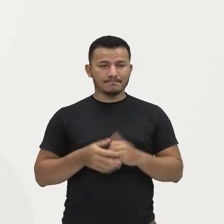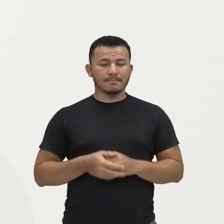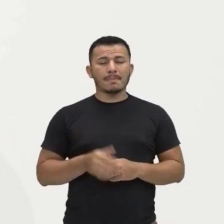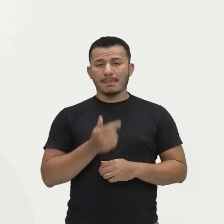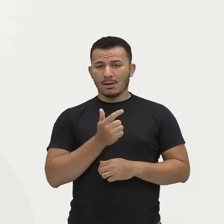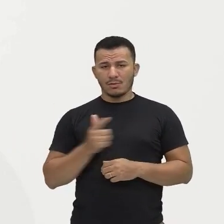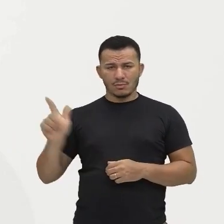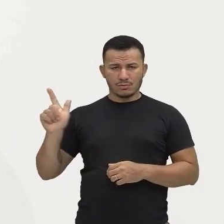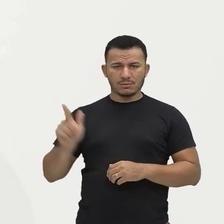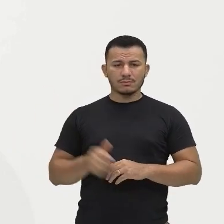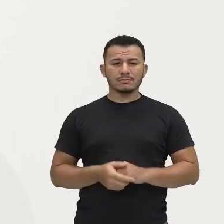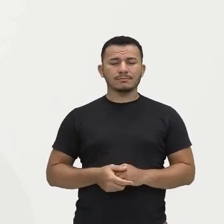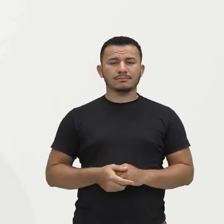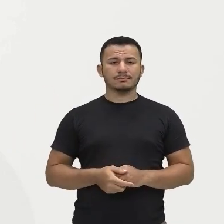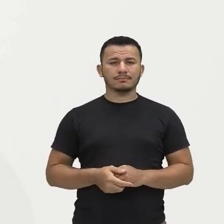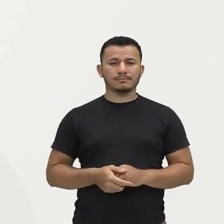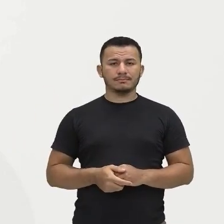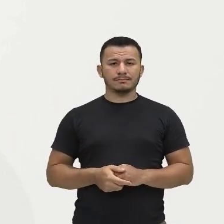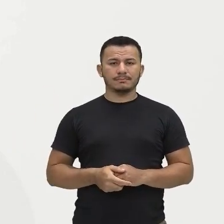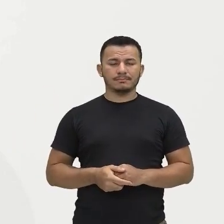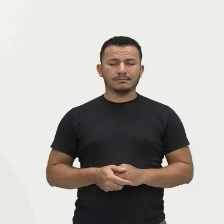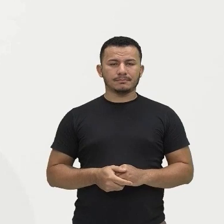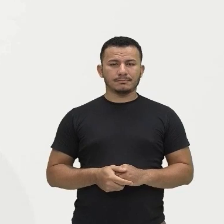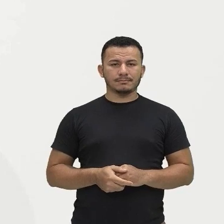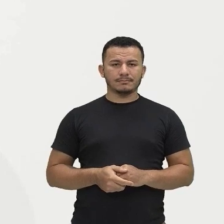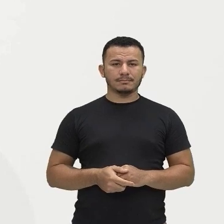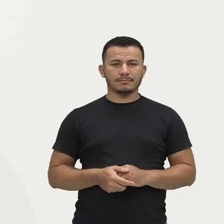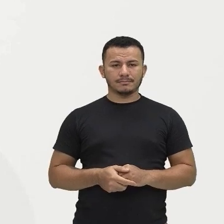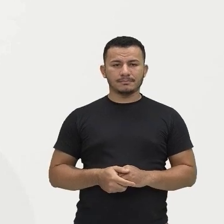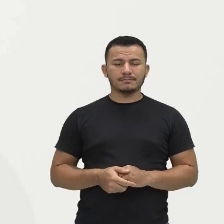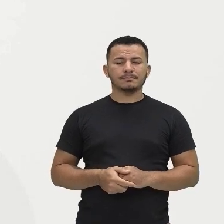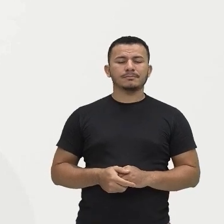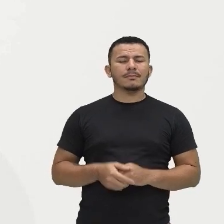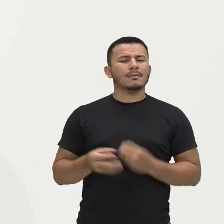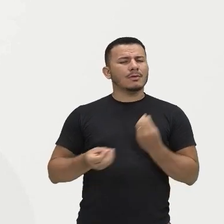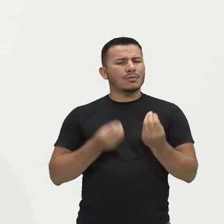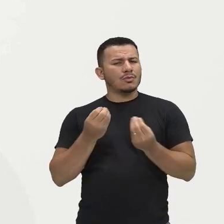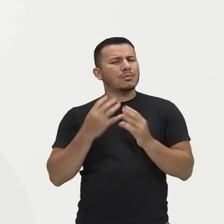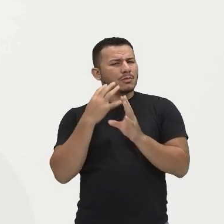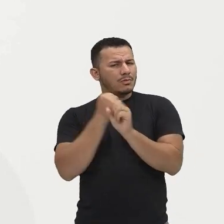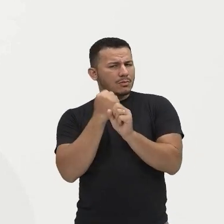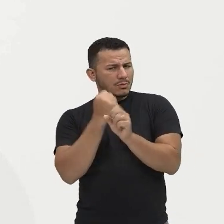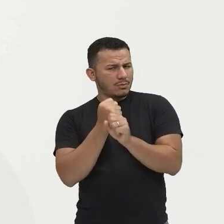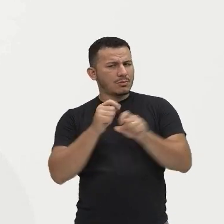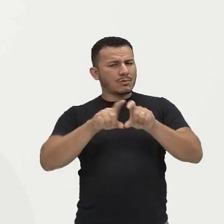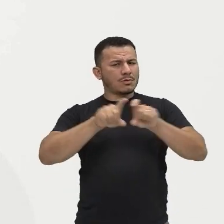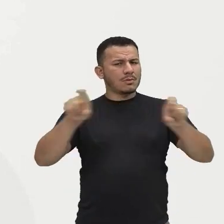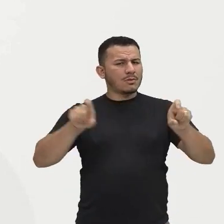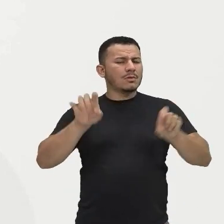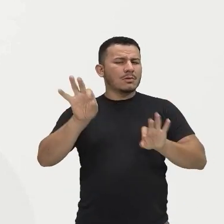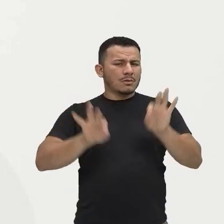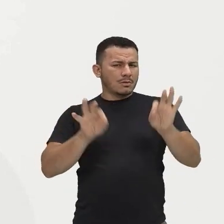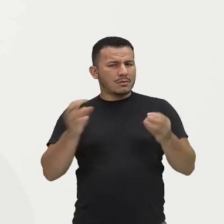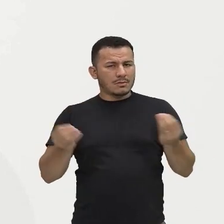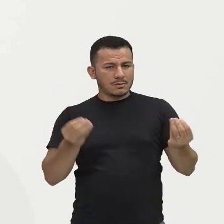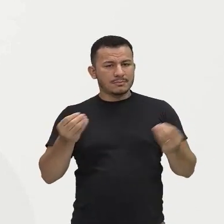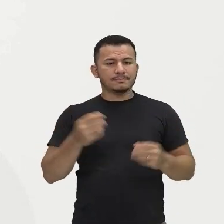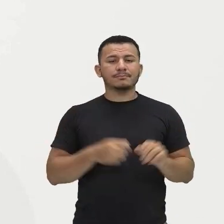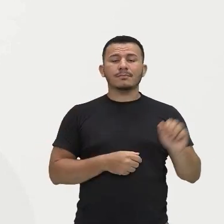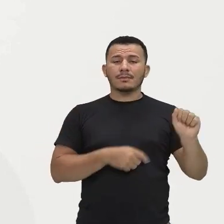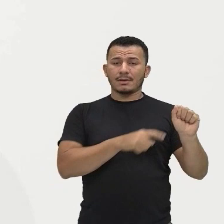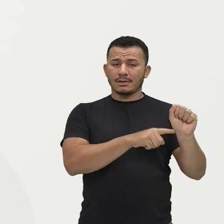aos outros exemplos agora. Olha lá. Observe como é que essa coisa se sustenta. Na letra A, olha, eu tenho